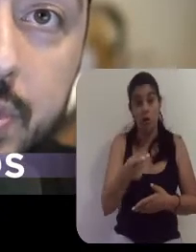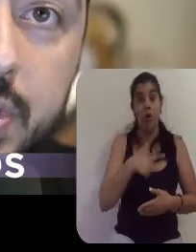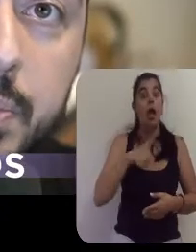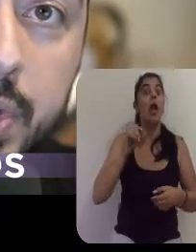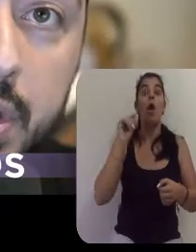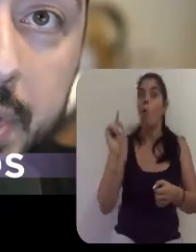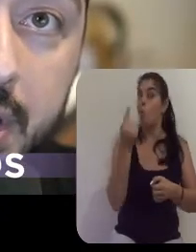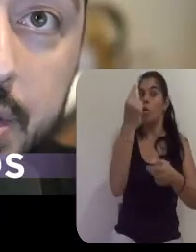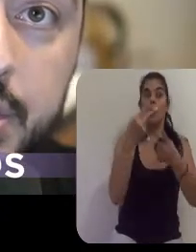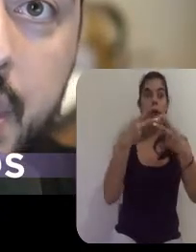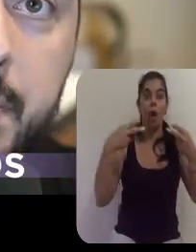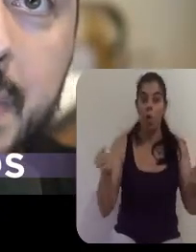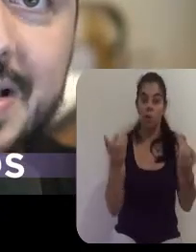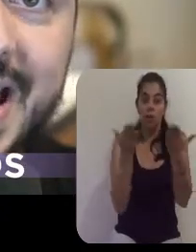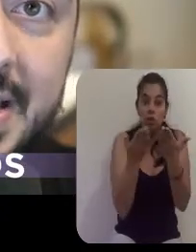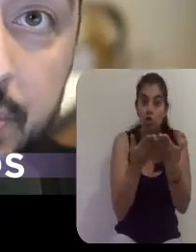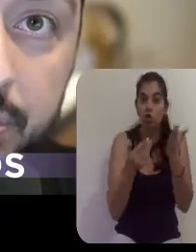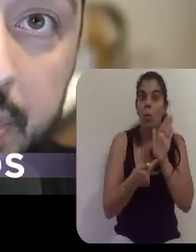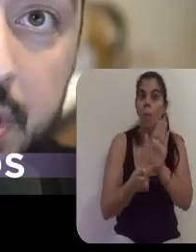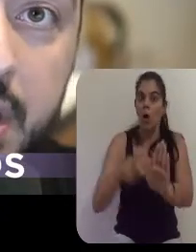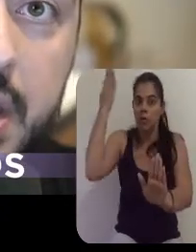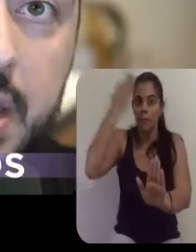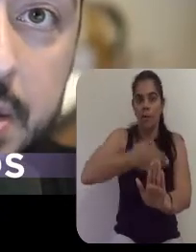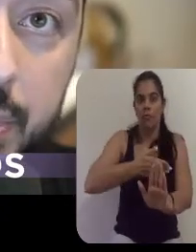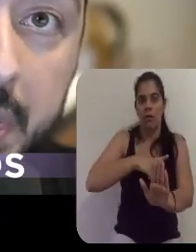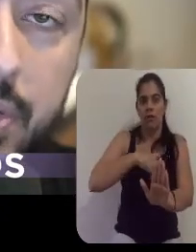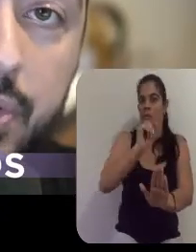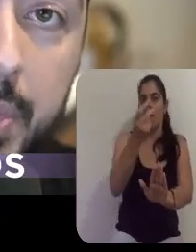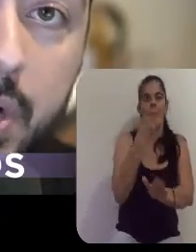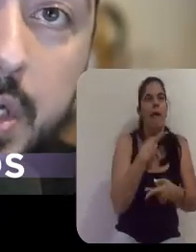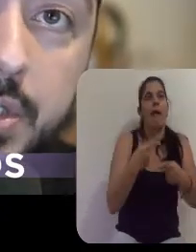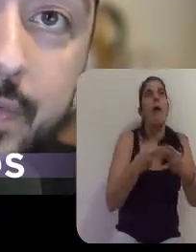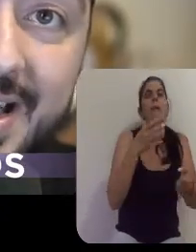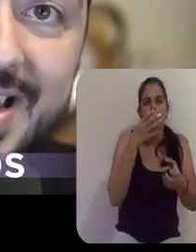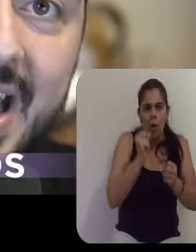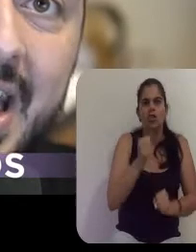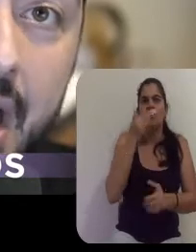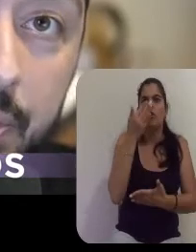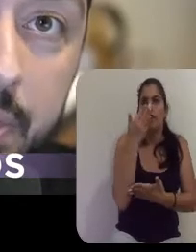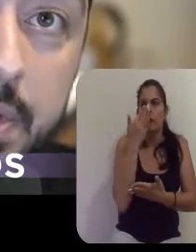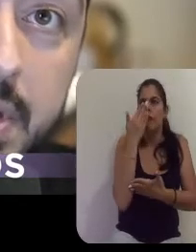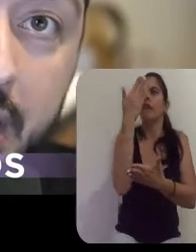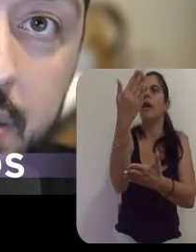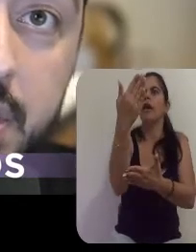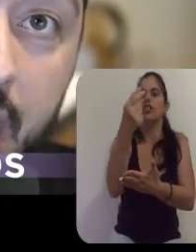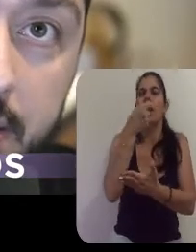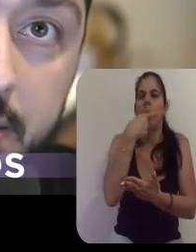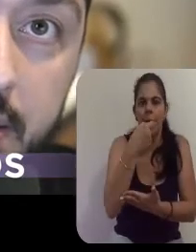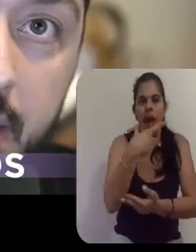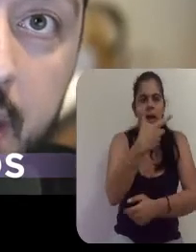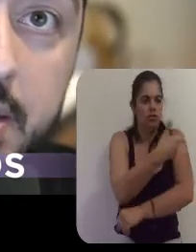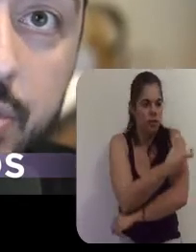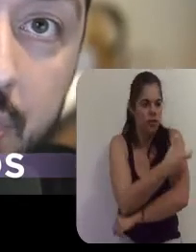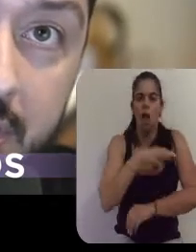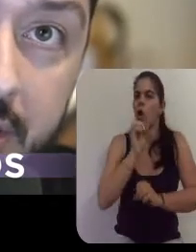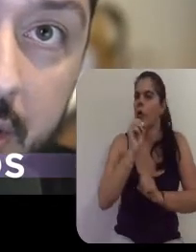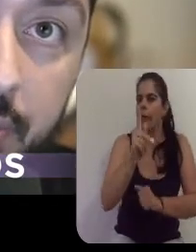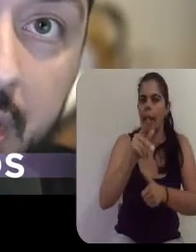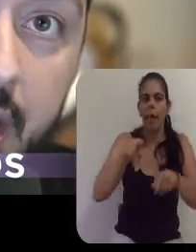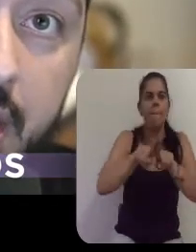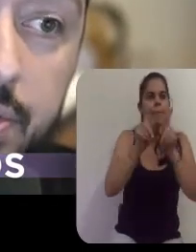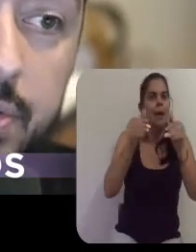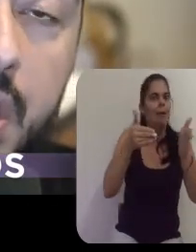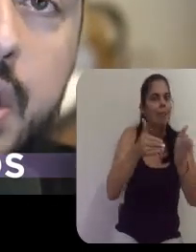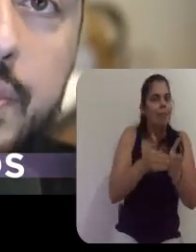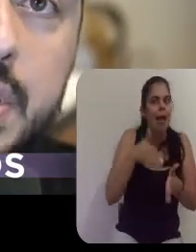certeza vai ajudar muito a humanidade. Mas a essa altura, nesse momento, o melhor que a gente faz é não sair de casa. Se a sua cidade ainda